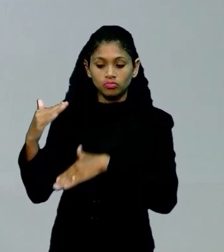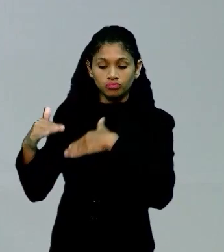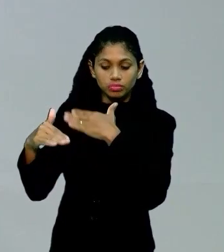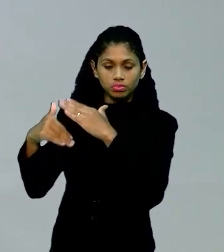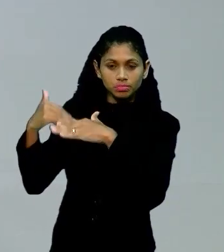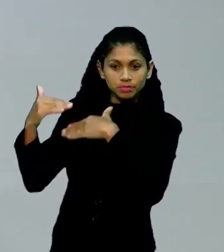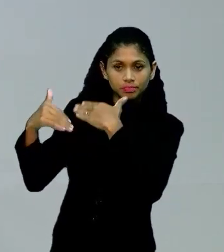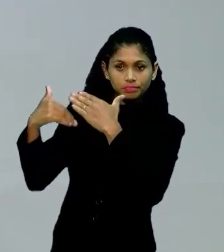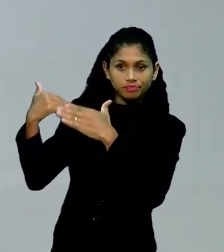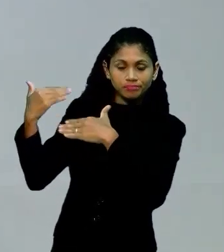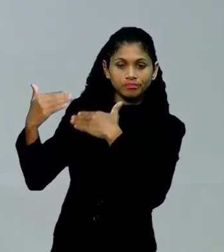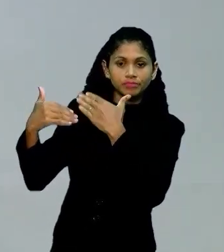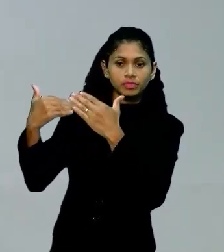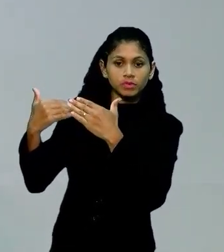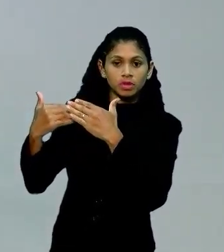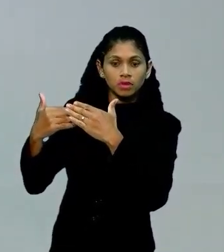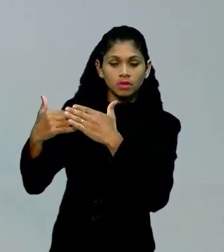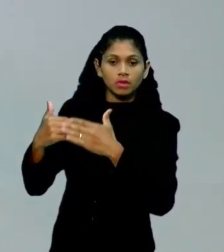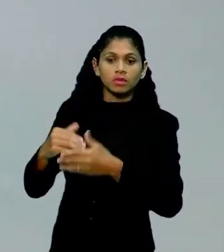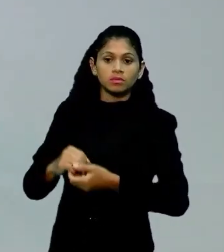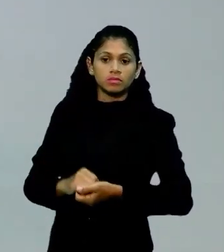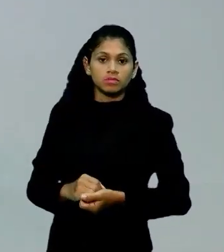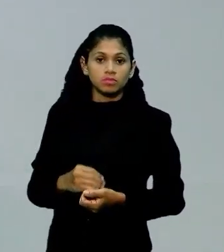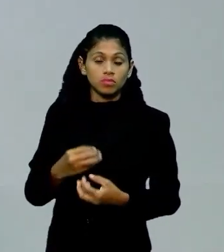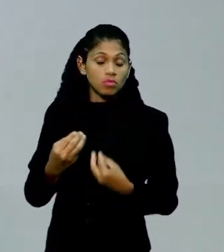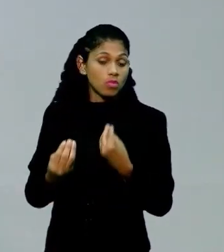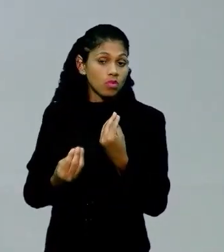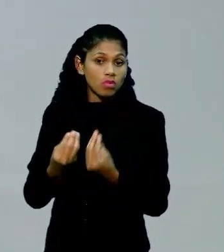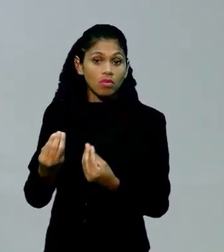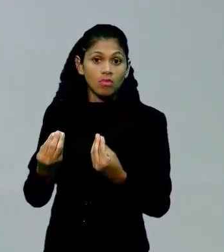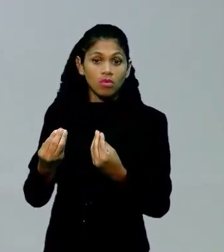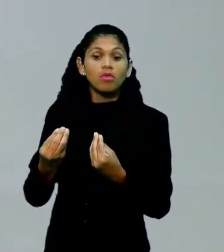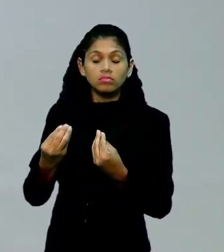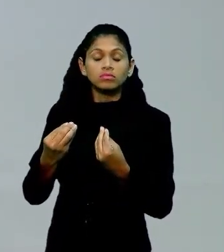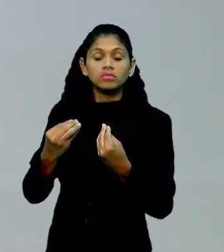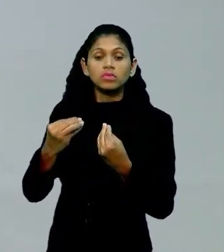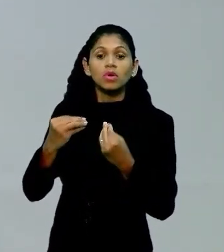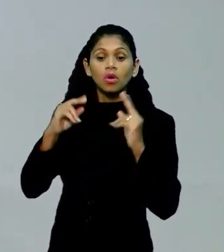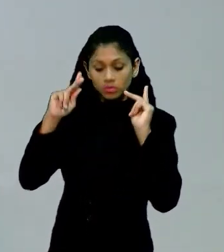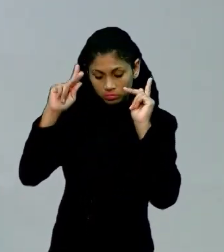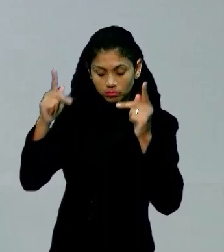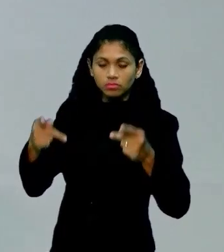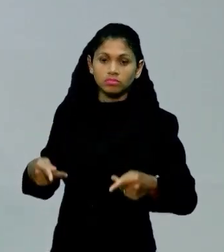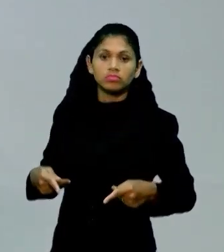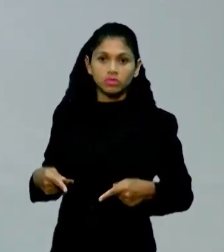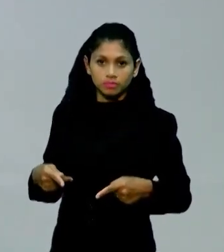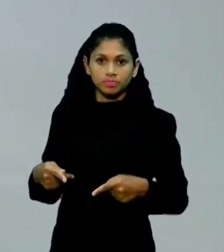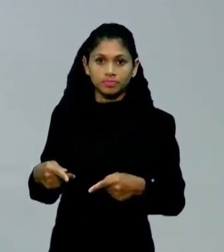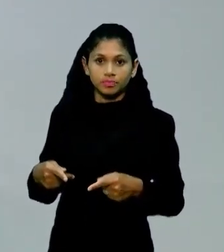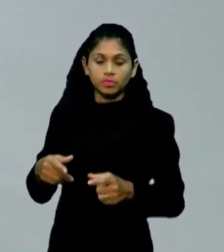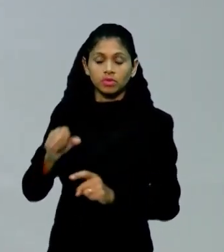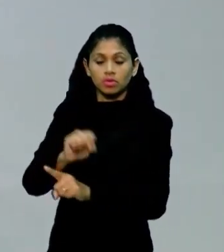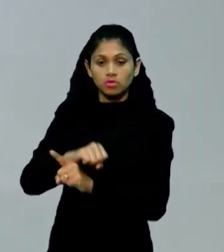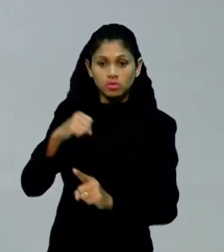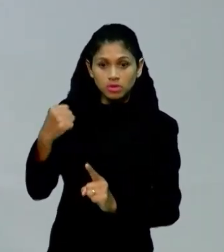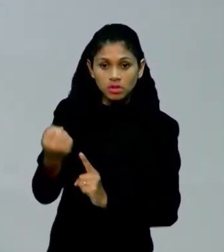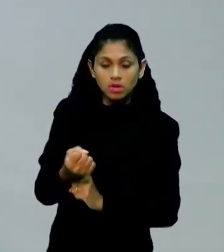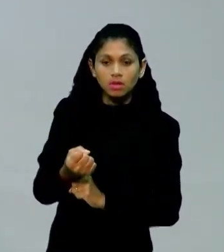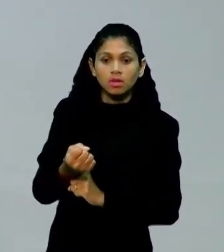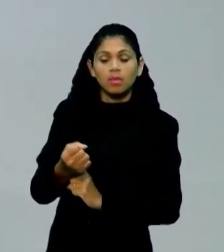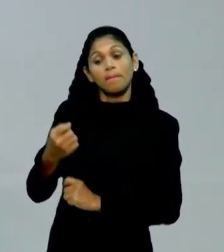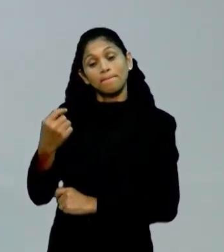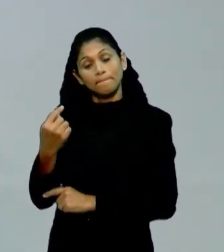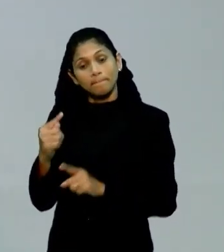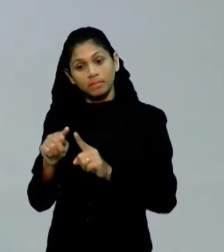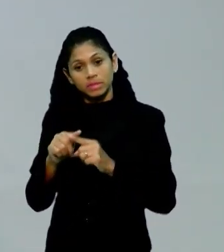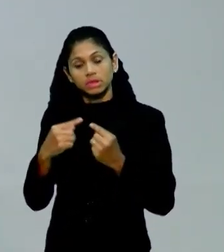longo do seu processo do seu desenvolvimento como ser porque você é um ser social Porém você é indivíduo e você é indivíduo